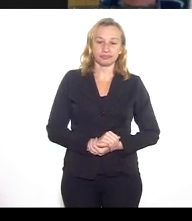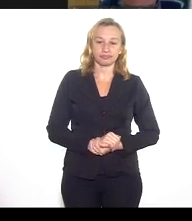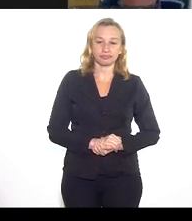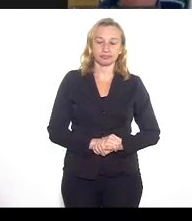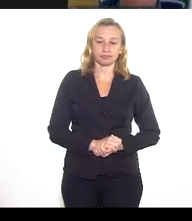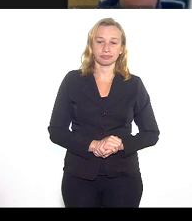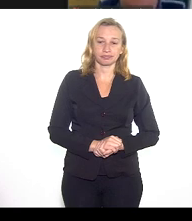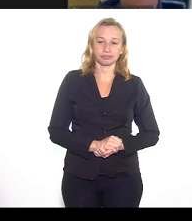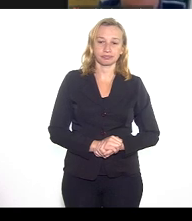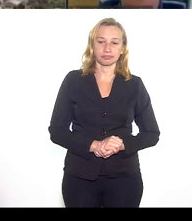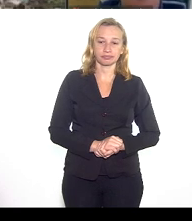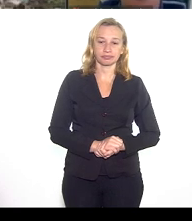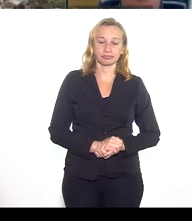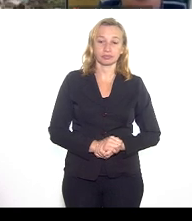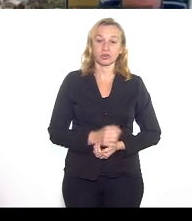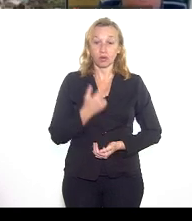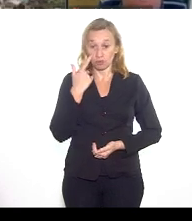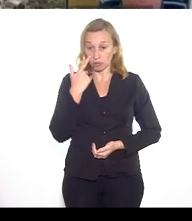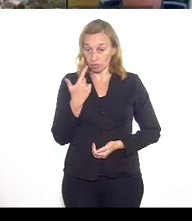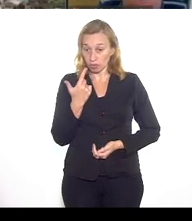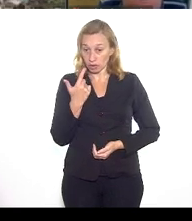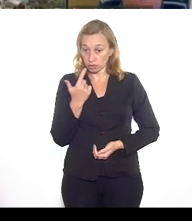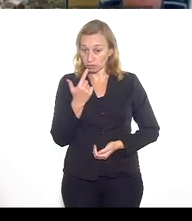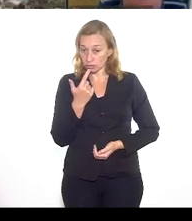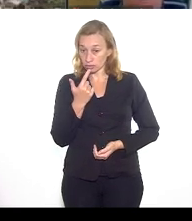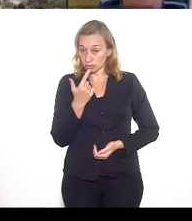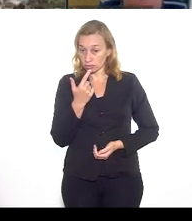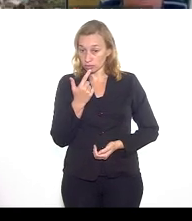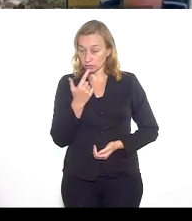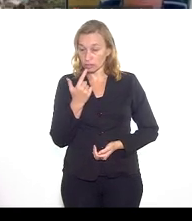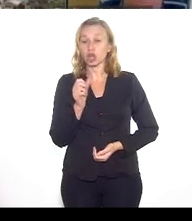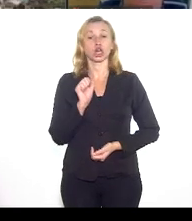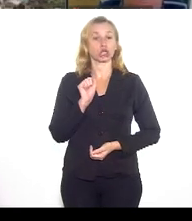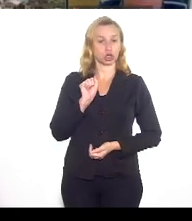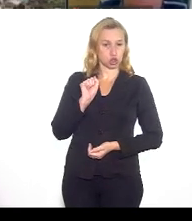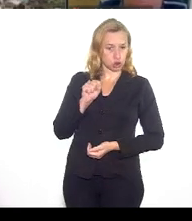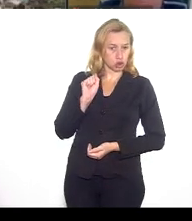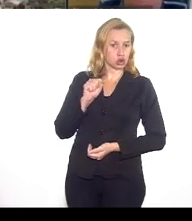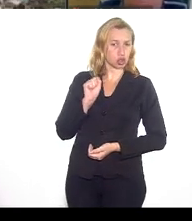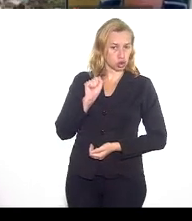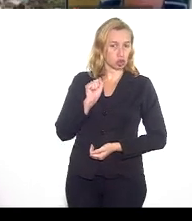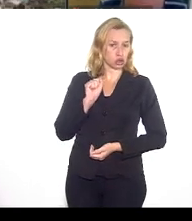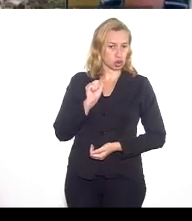Queria que vocês confirmassem que estão vendo, por favor. Perfeitamente.